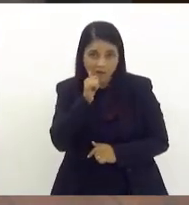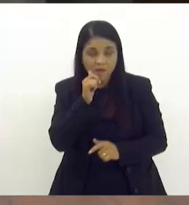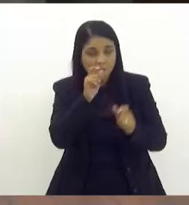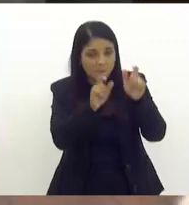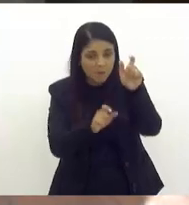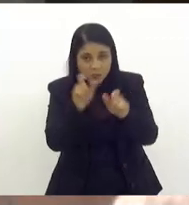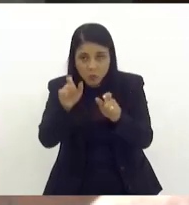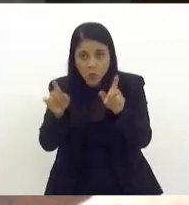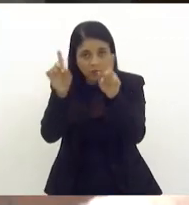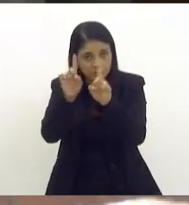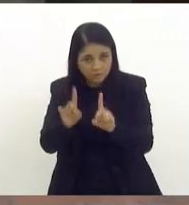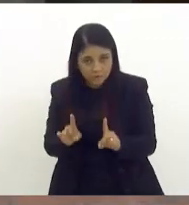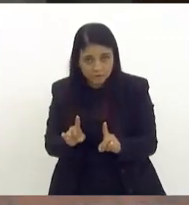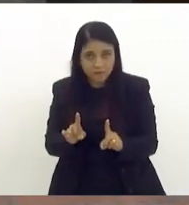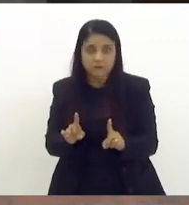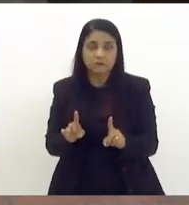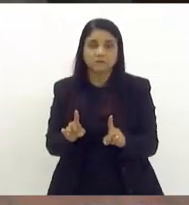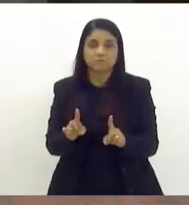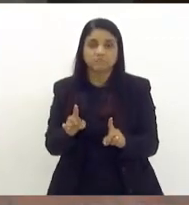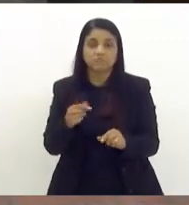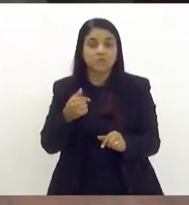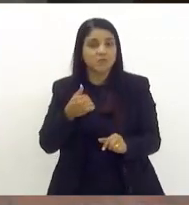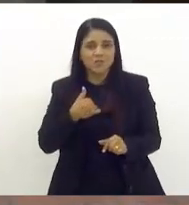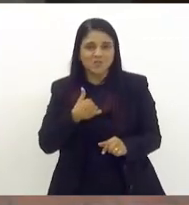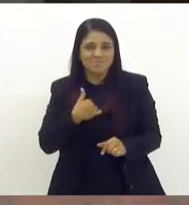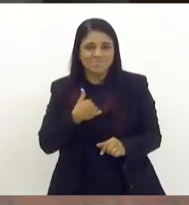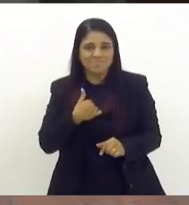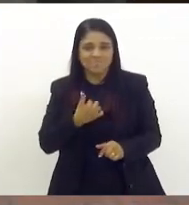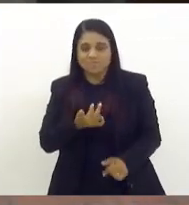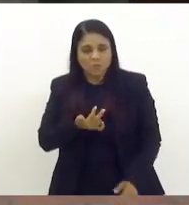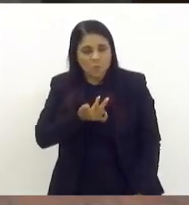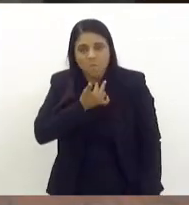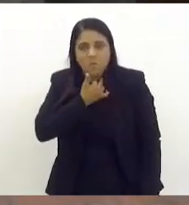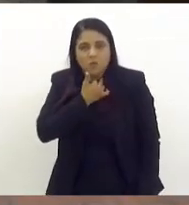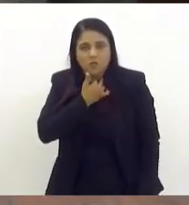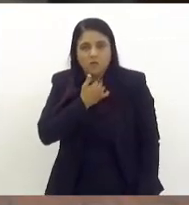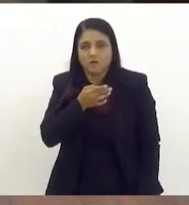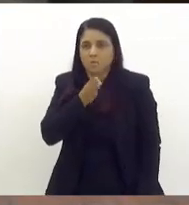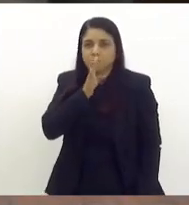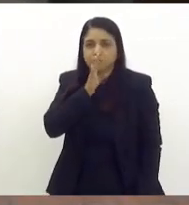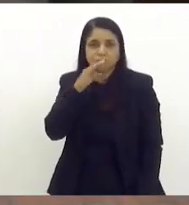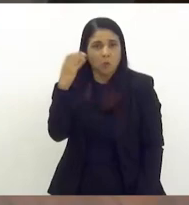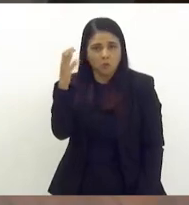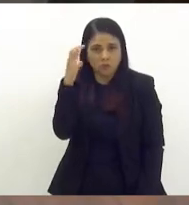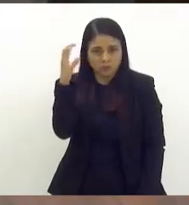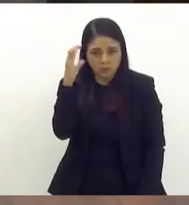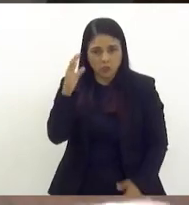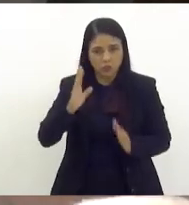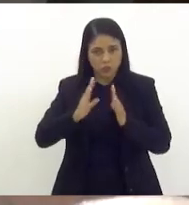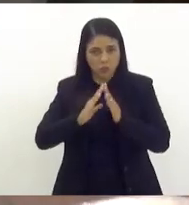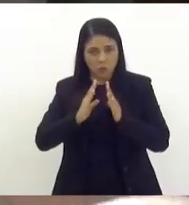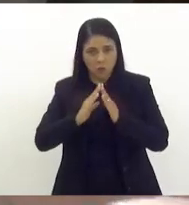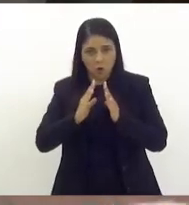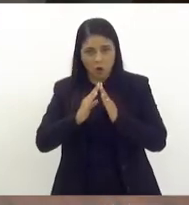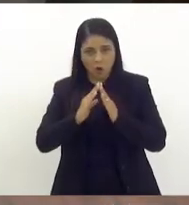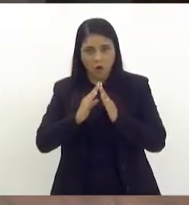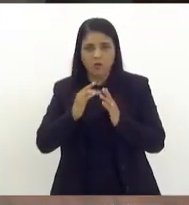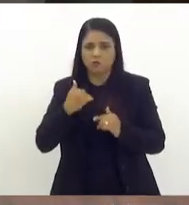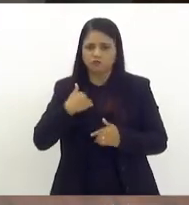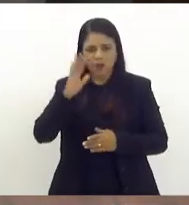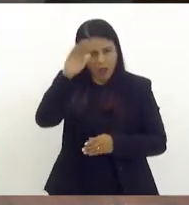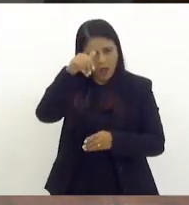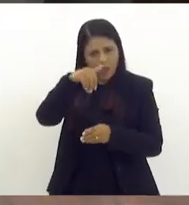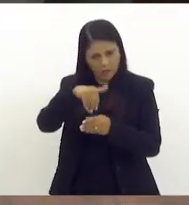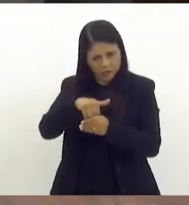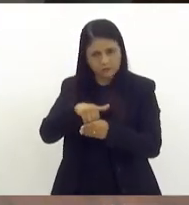com deficiência e eu não poderia deixar aqui como niteroense como alguém que já foi eleitora